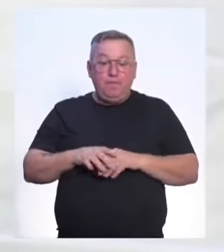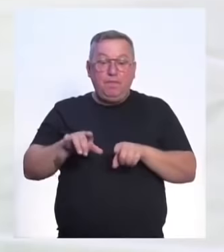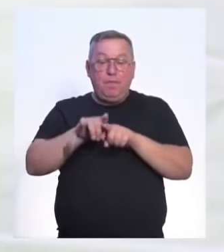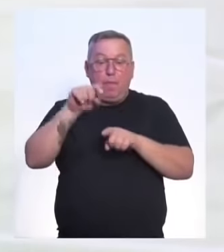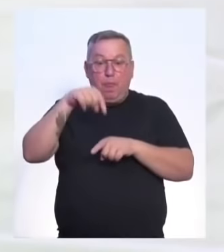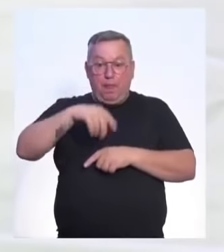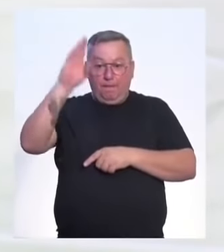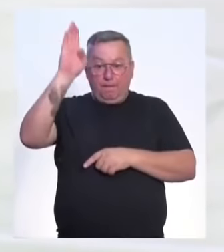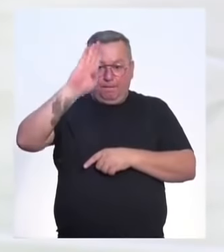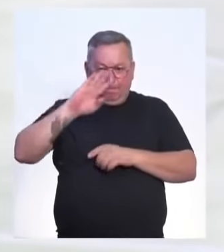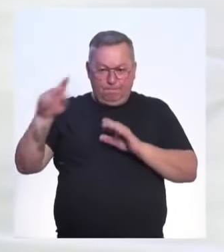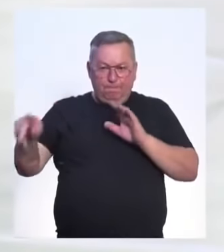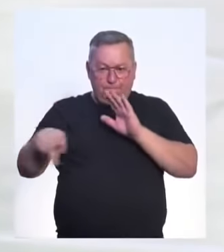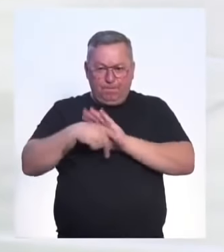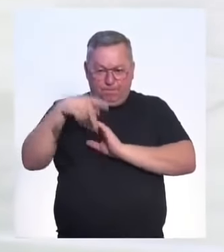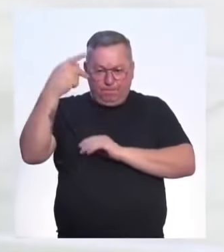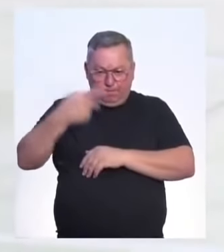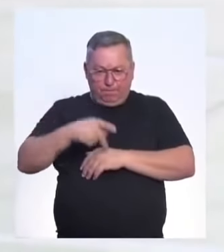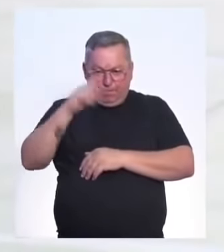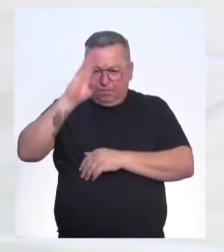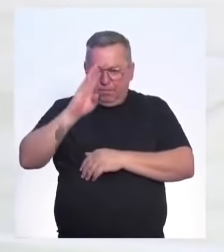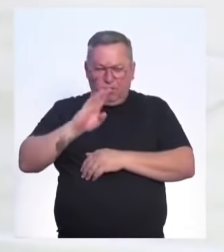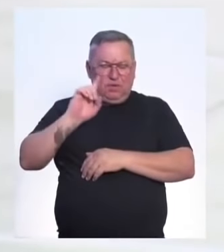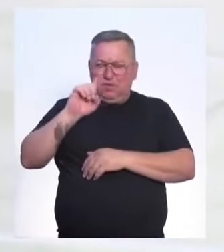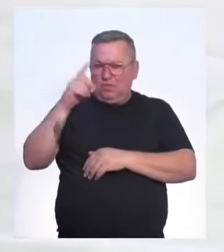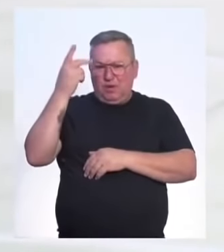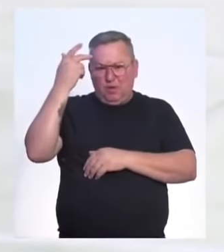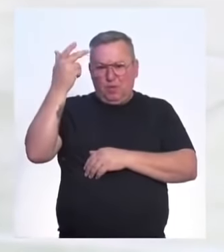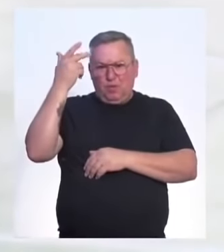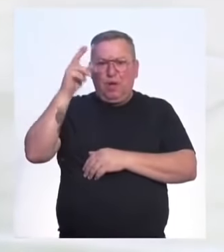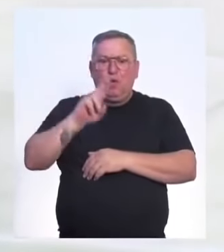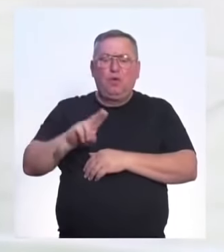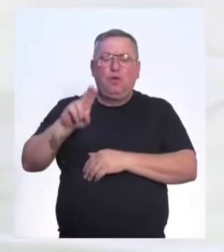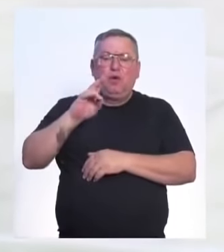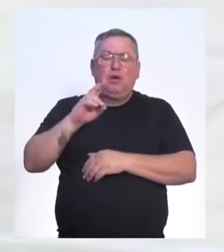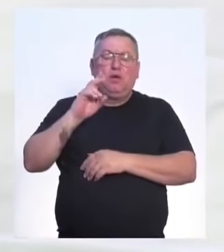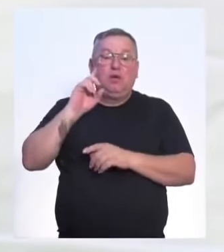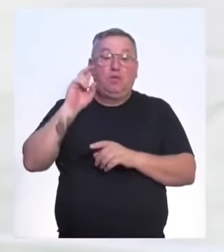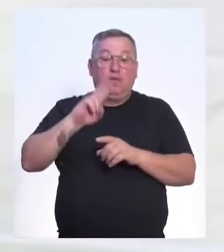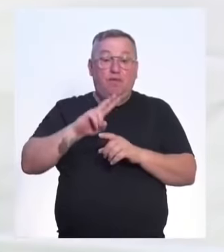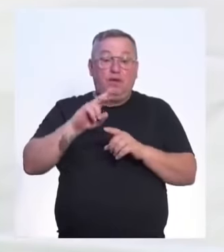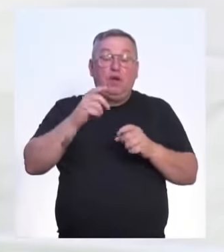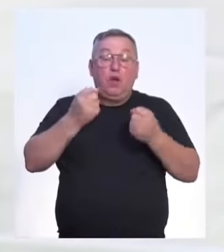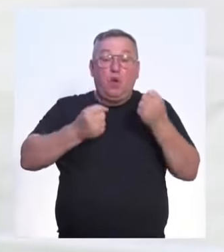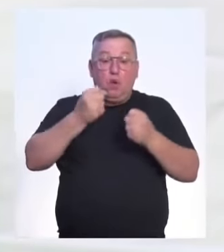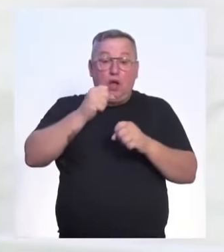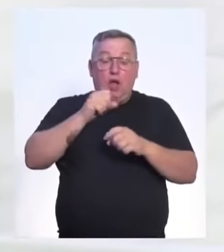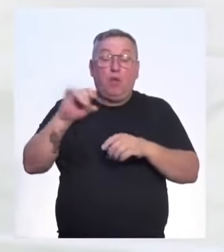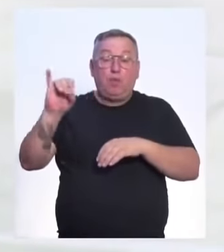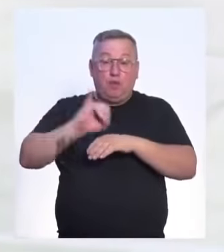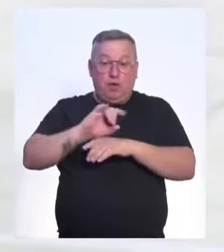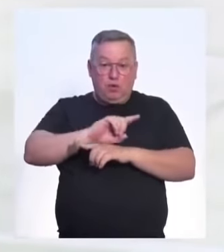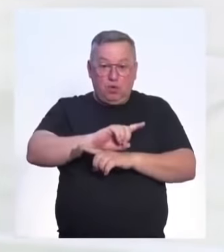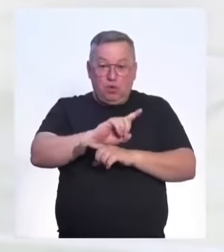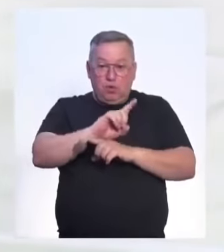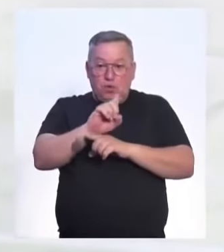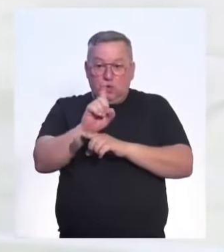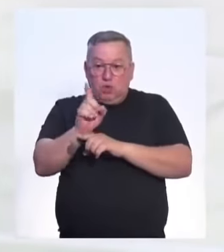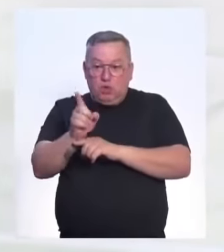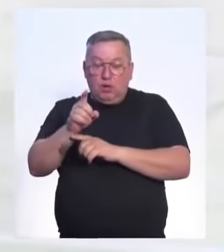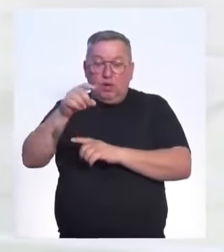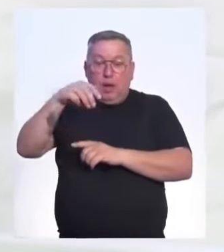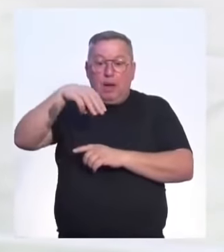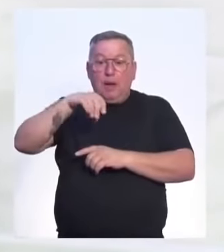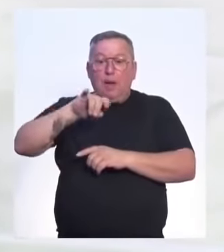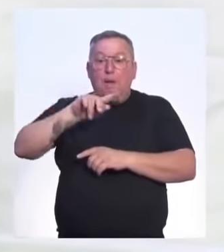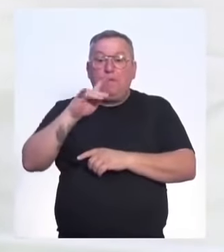Aqui no Brasil não é muito comum utilizar. Uma vez eu olhei o velocímetro de um carro importado e estava lá milhas.